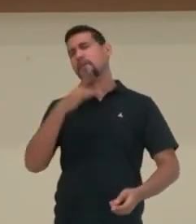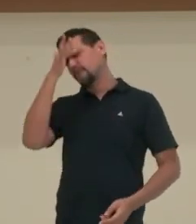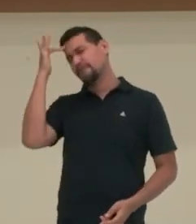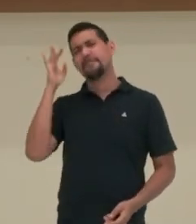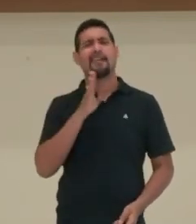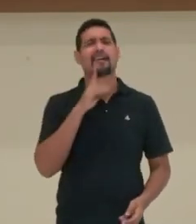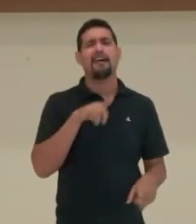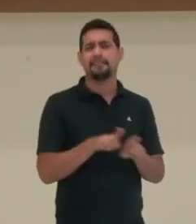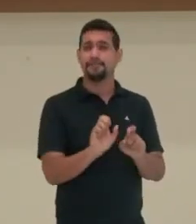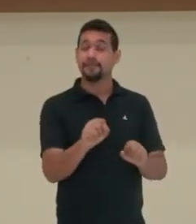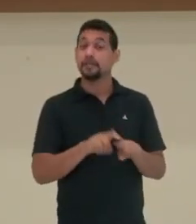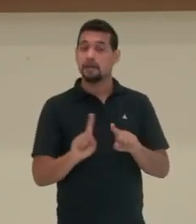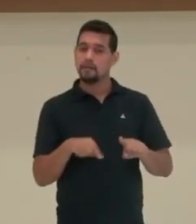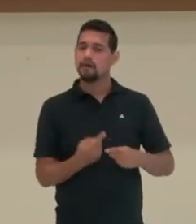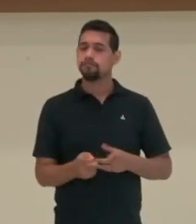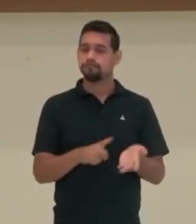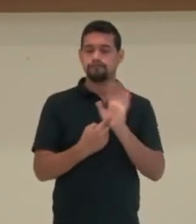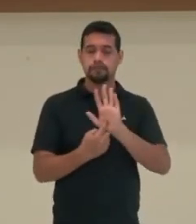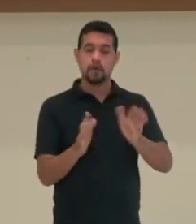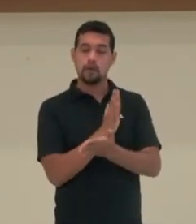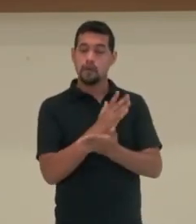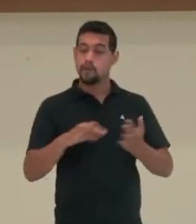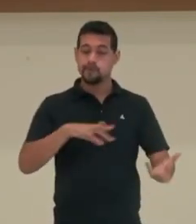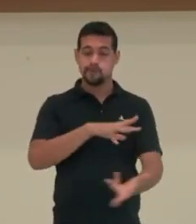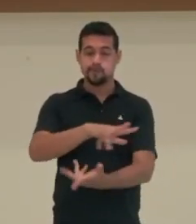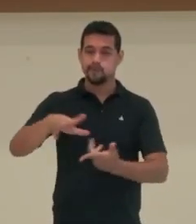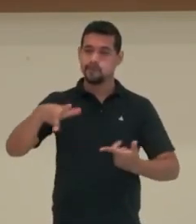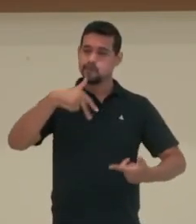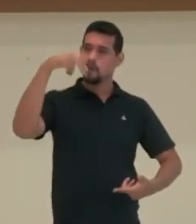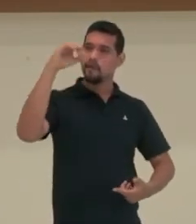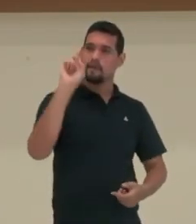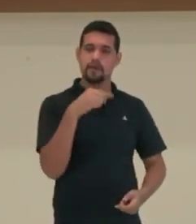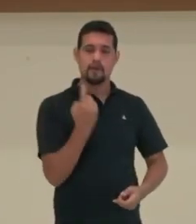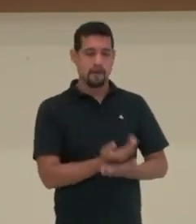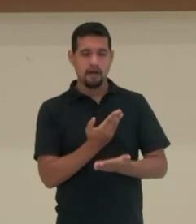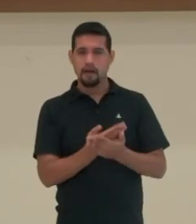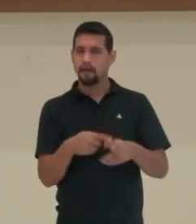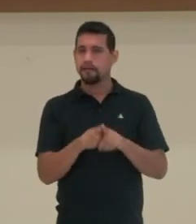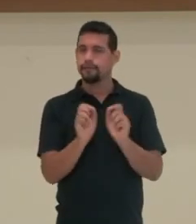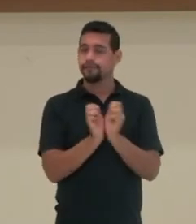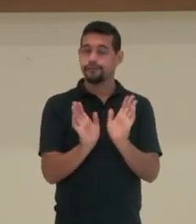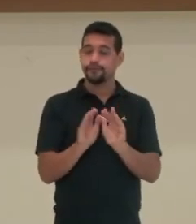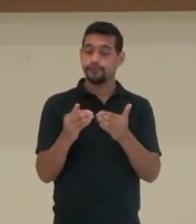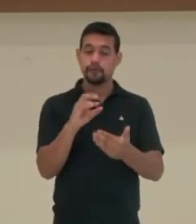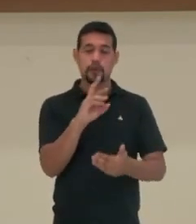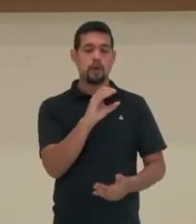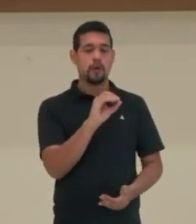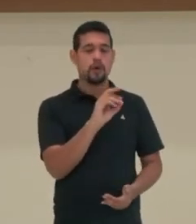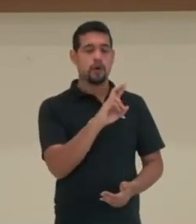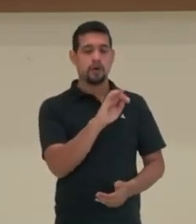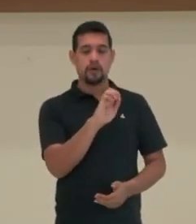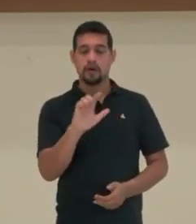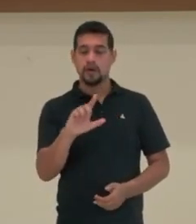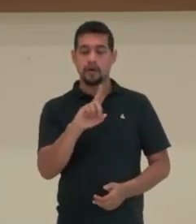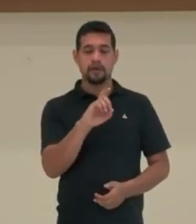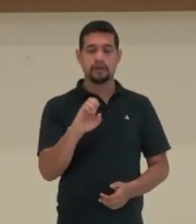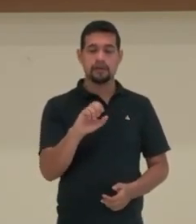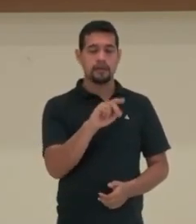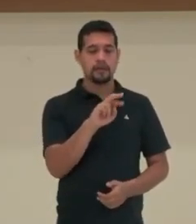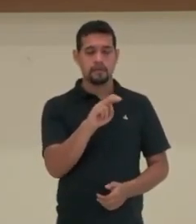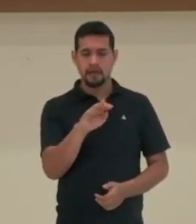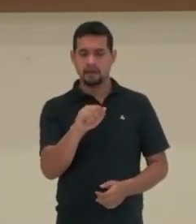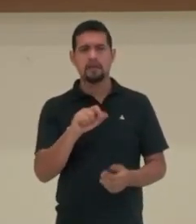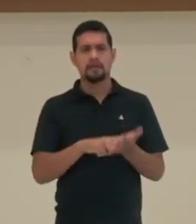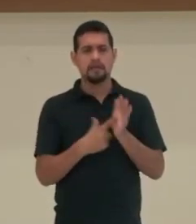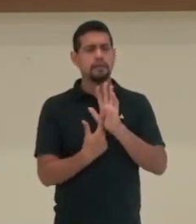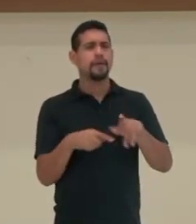que legal, né? Então, trazendo um pouquinho desse universo nordestino para a nossa aula, através do grupo Cordel de Prata, né? Que traz esse